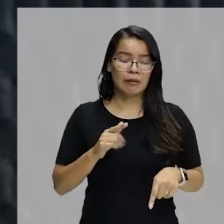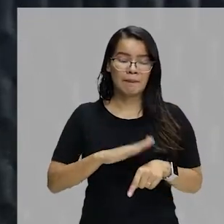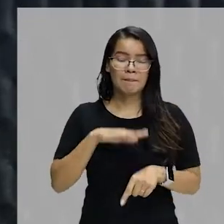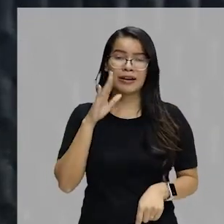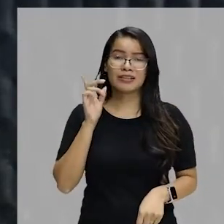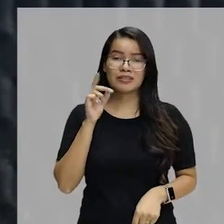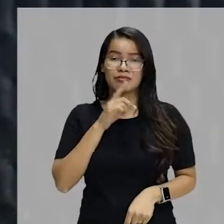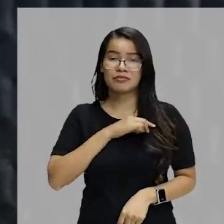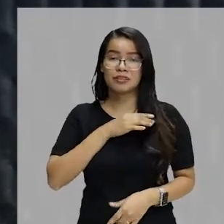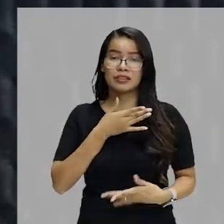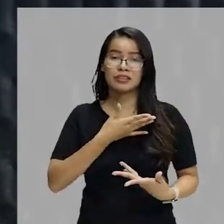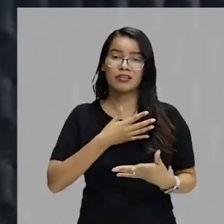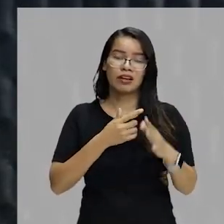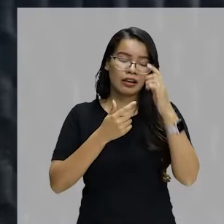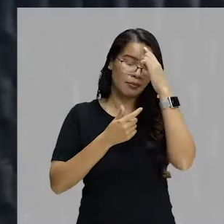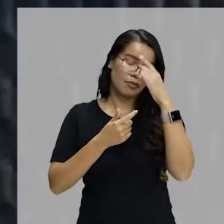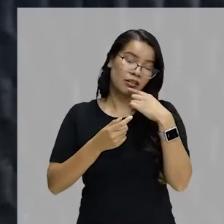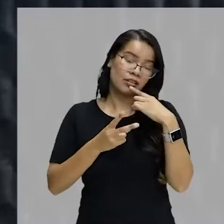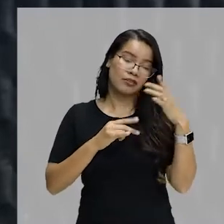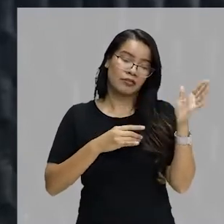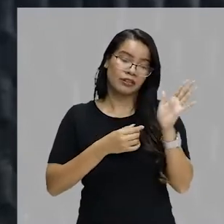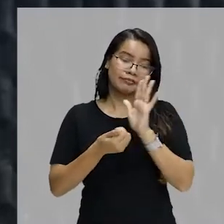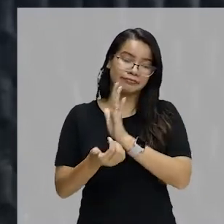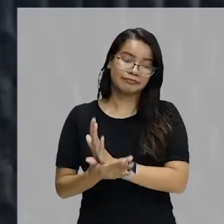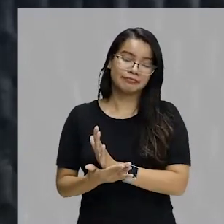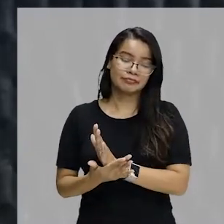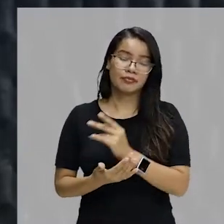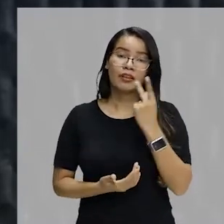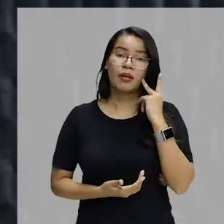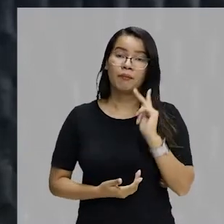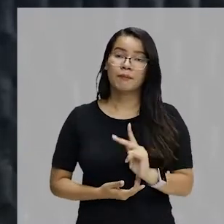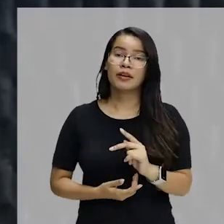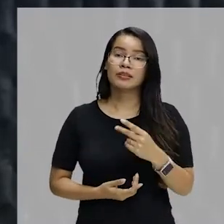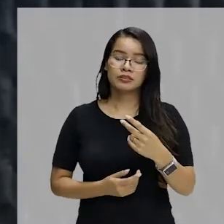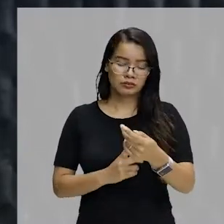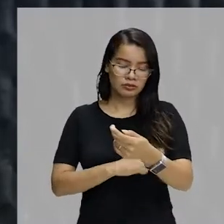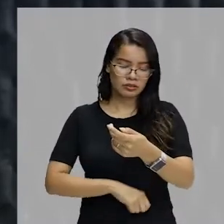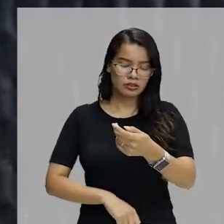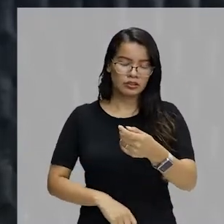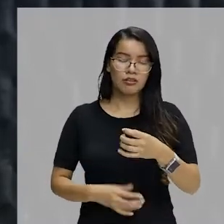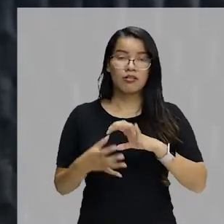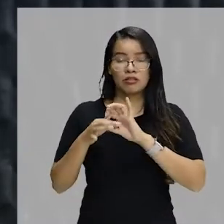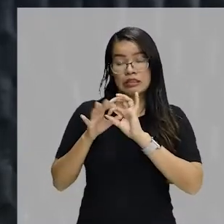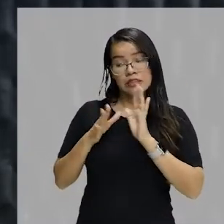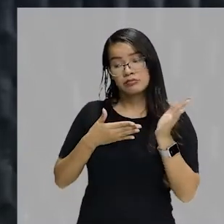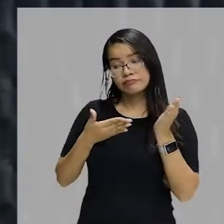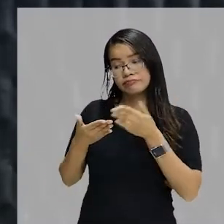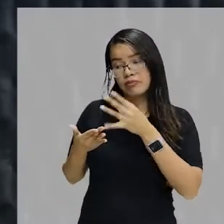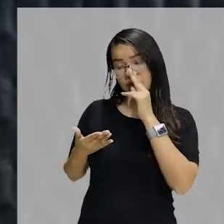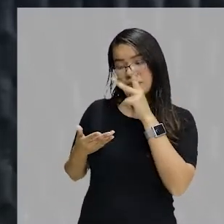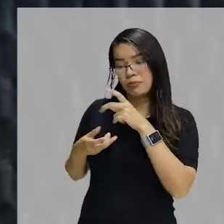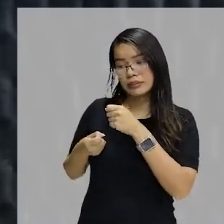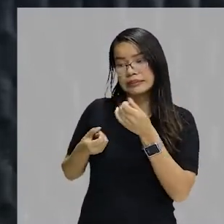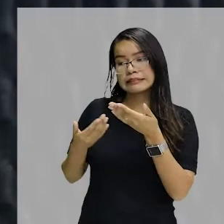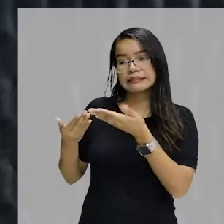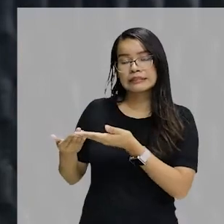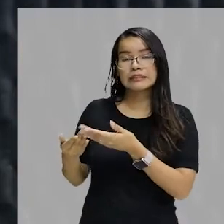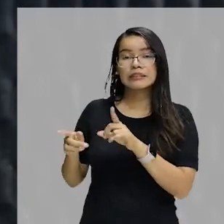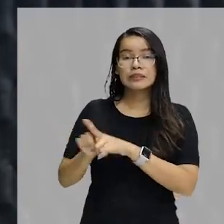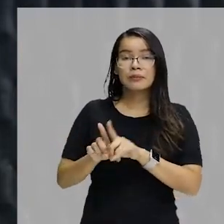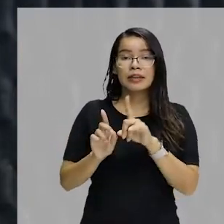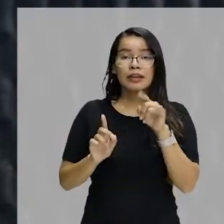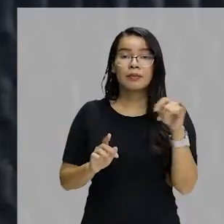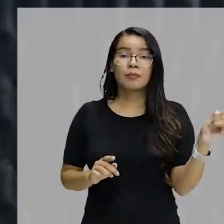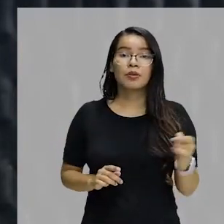a imagem de Dom Pedro, que vai contribuir, evidentemente, para a sua abdicação. Uma outra coisa importante é como Dom Pedro